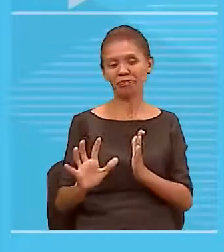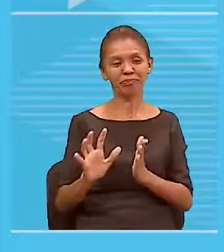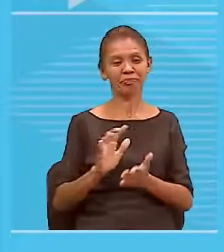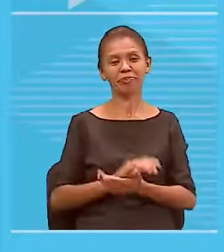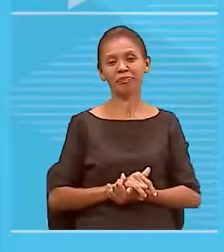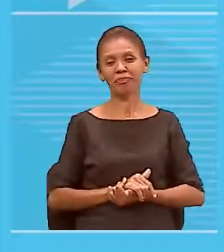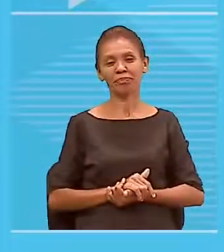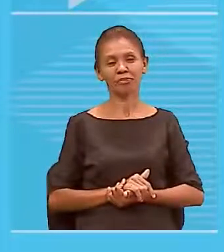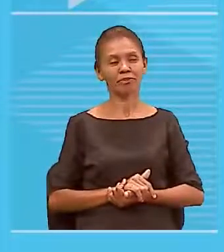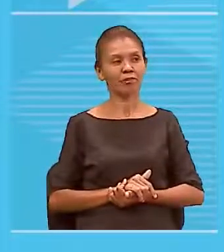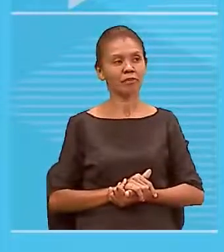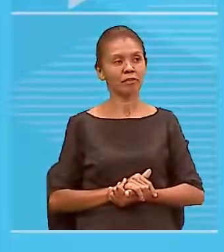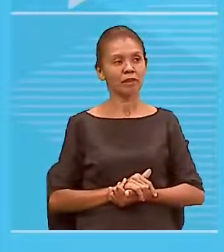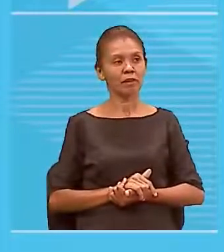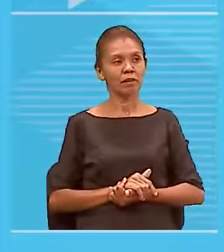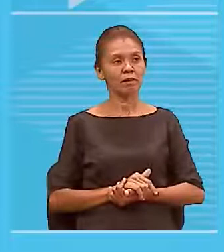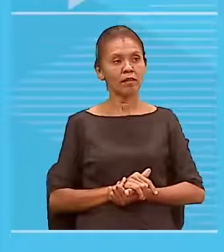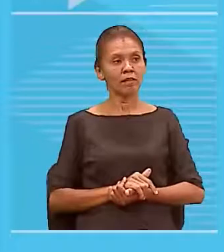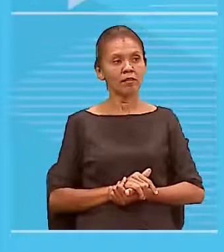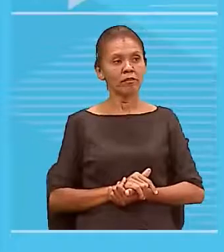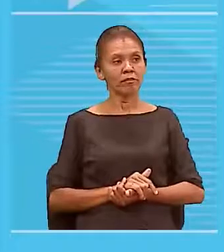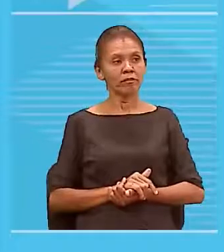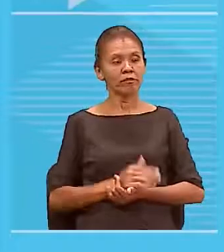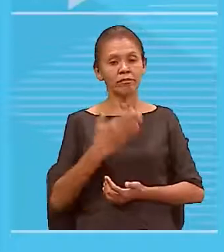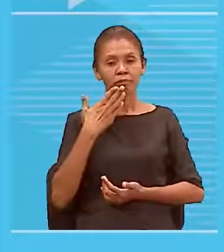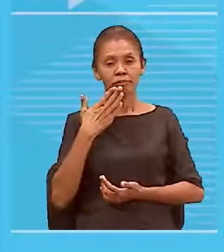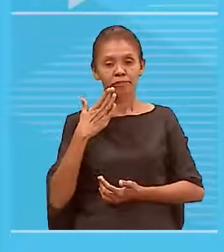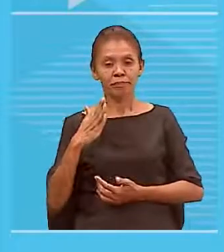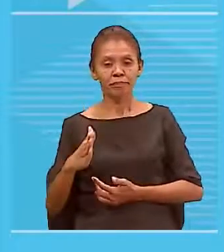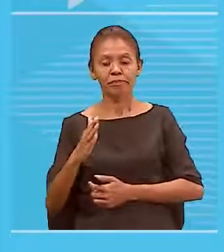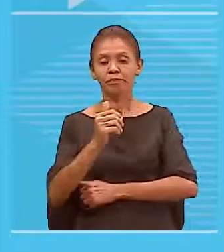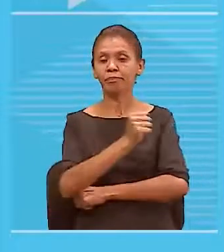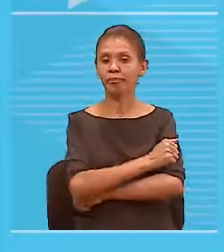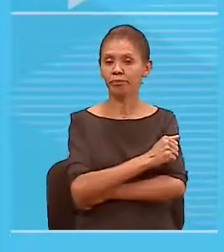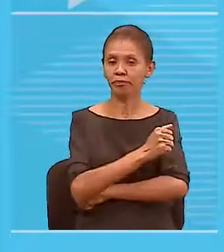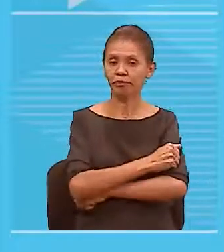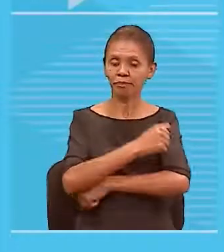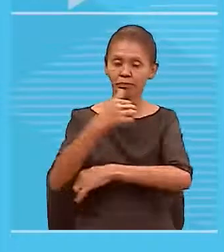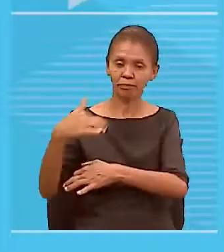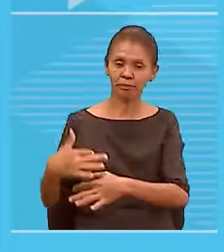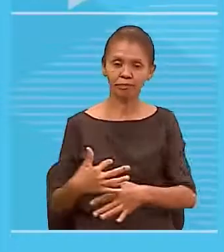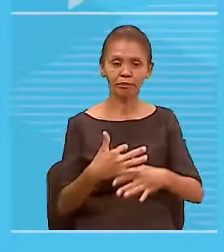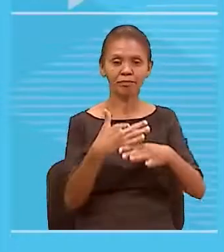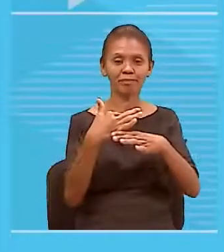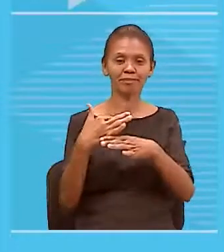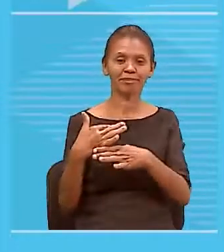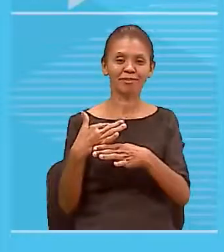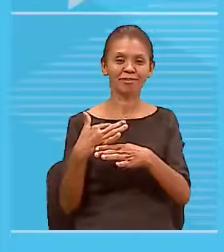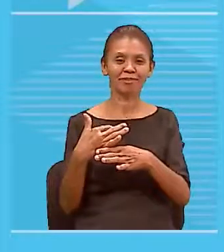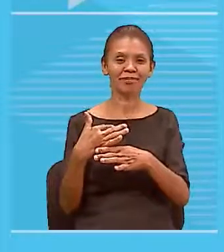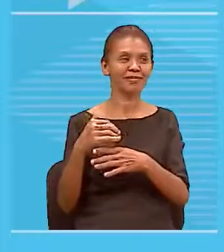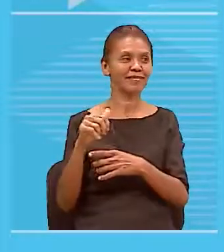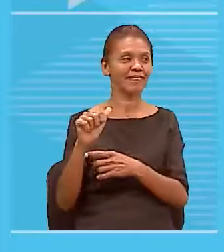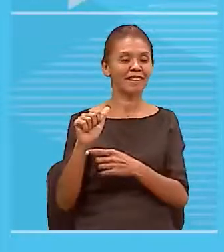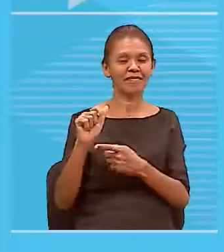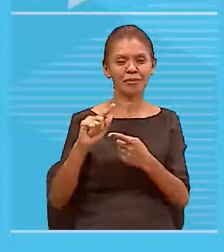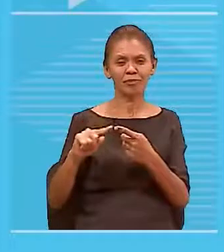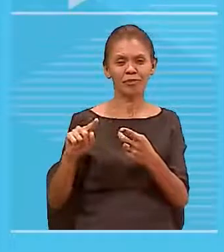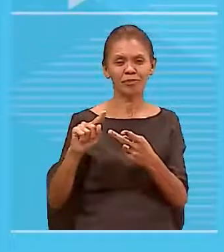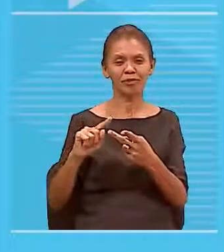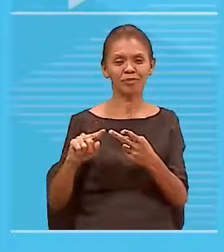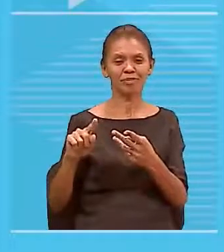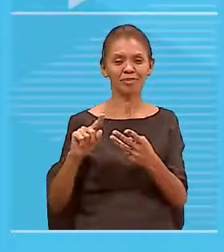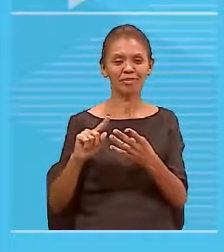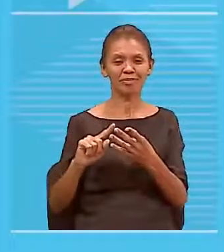então quanto eu solicito aqui Adriana da Alana do Leandro do Daniel